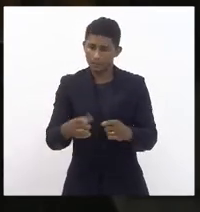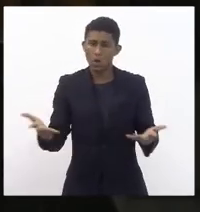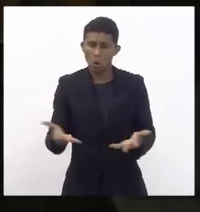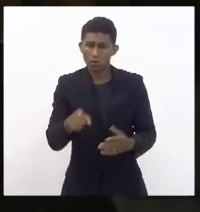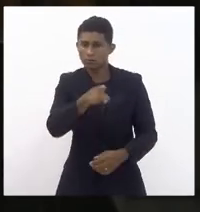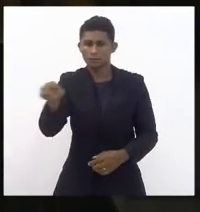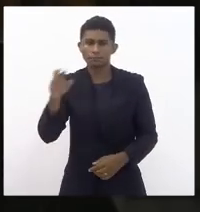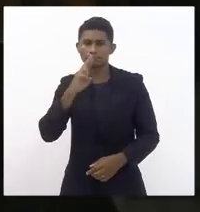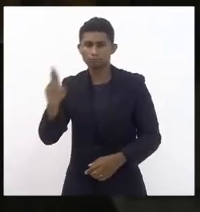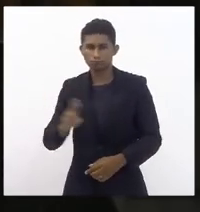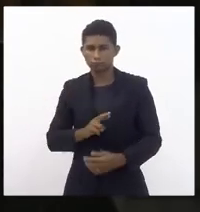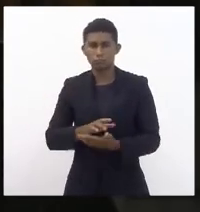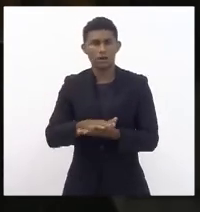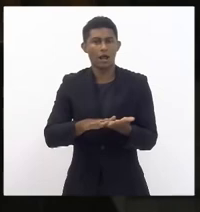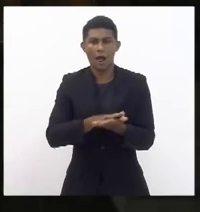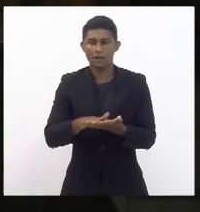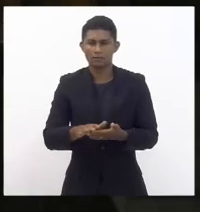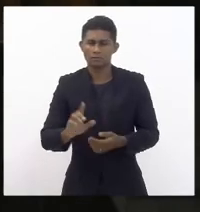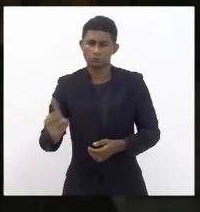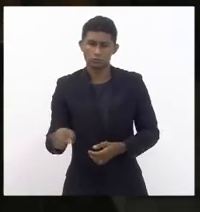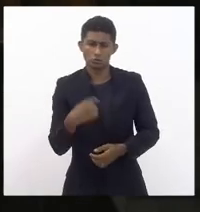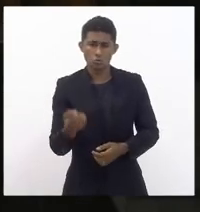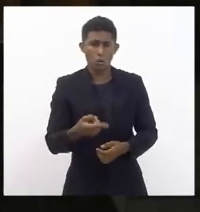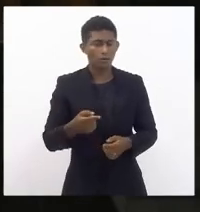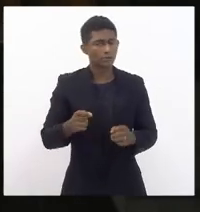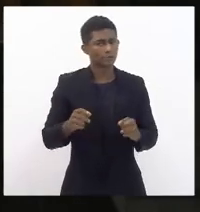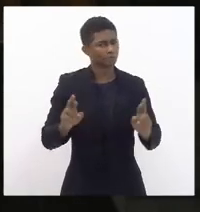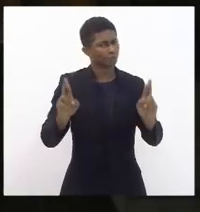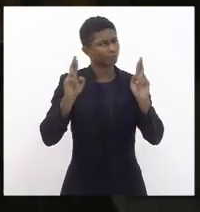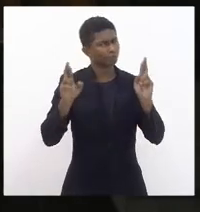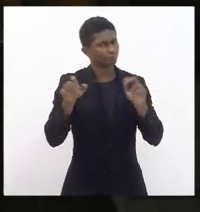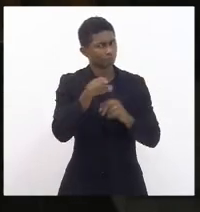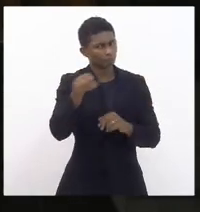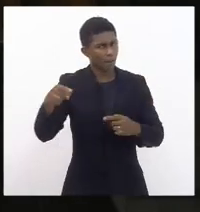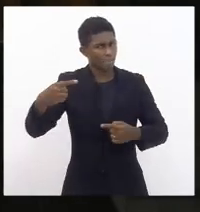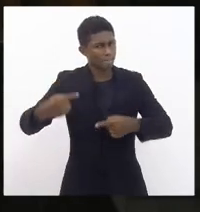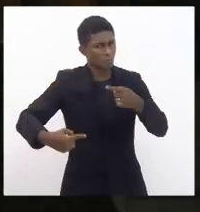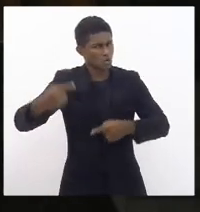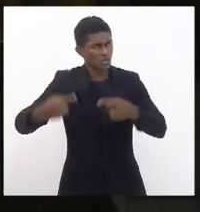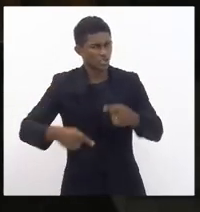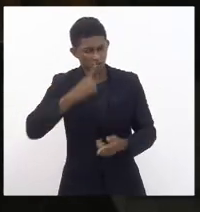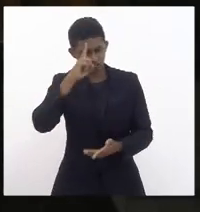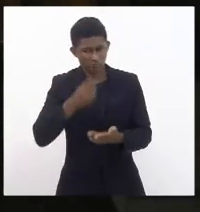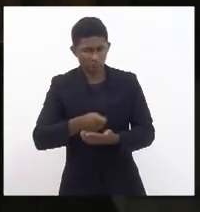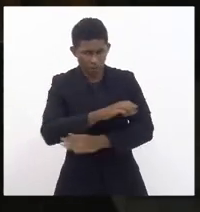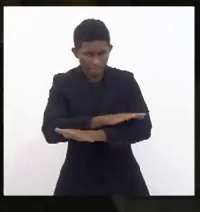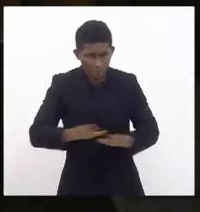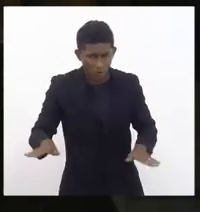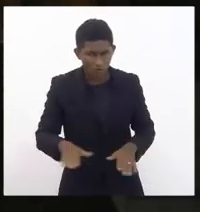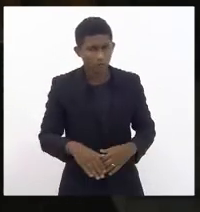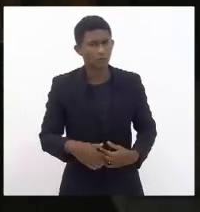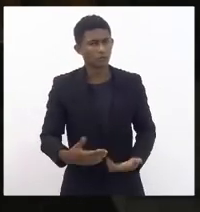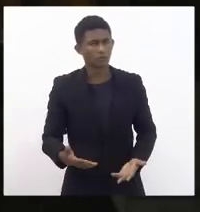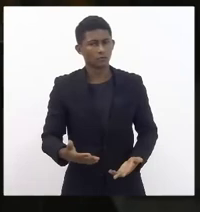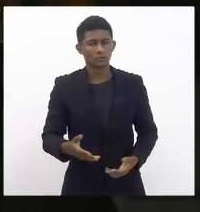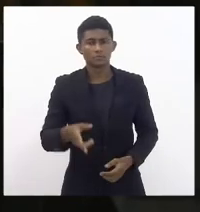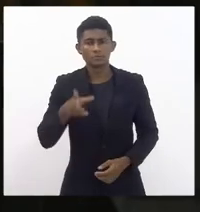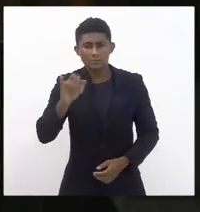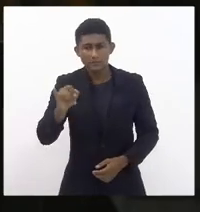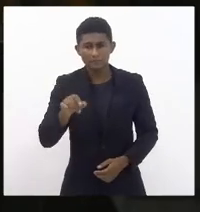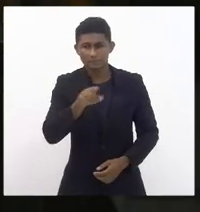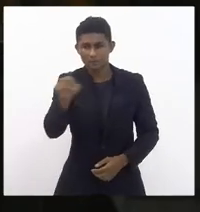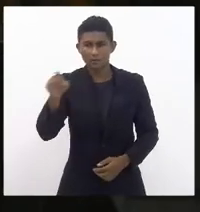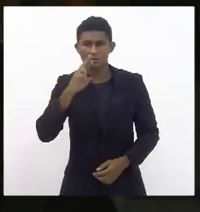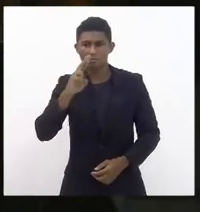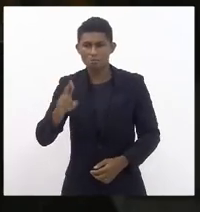a gente espera que não estejas fazendo uma política de fato consumado que esse retorno só Venha quando não der mais